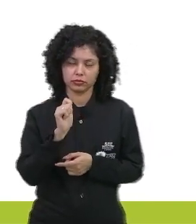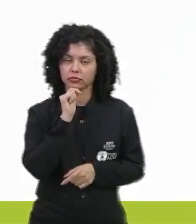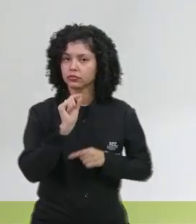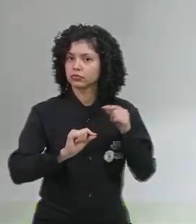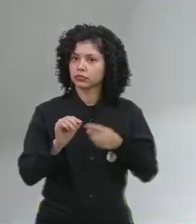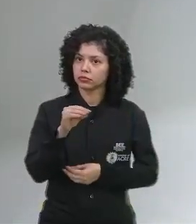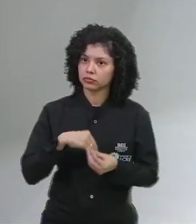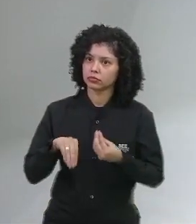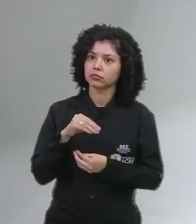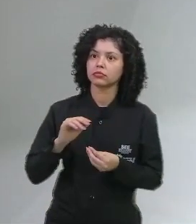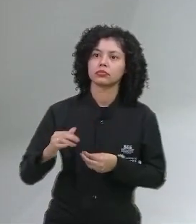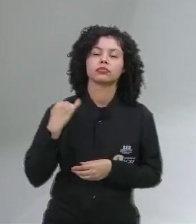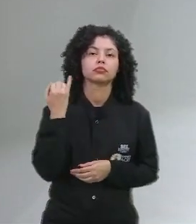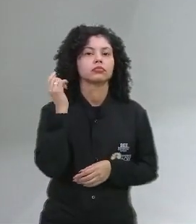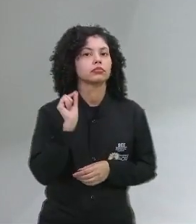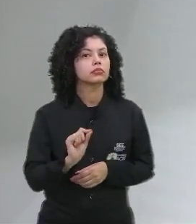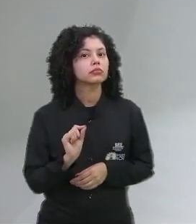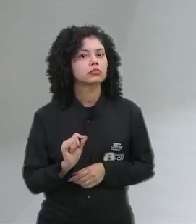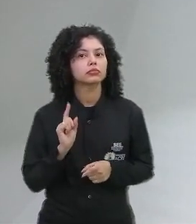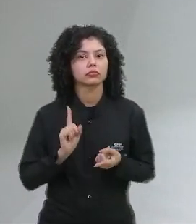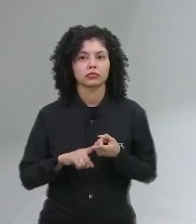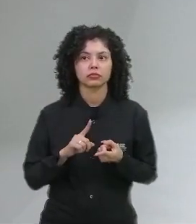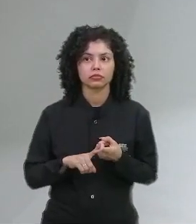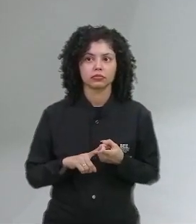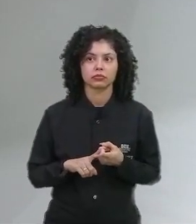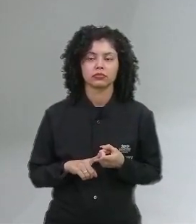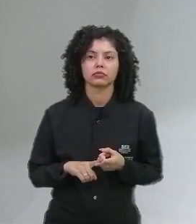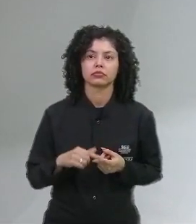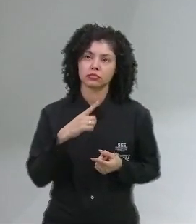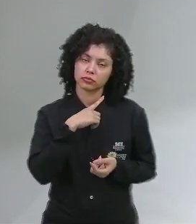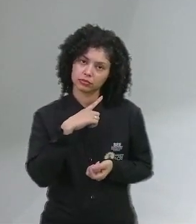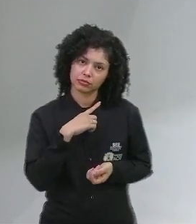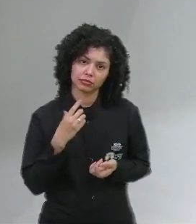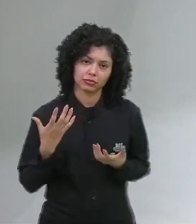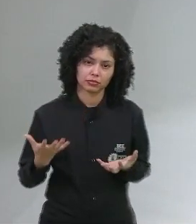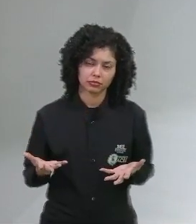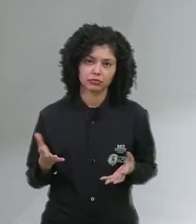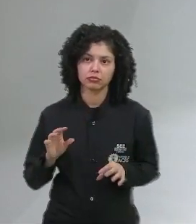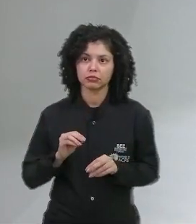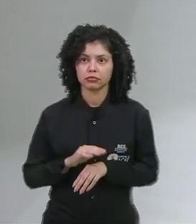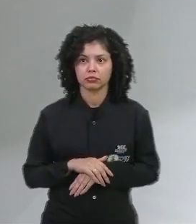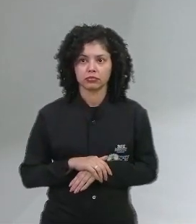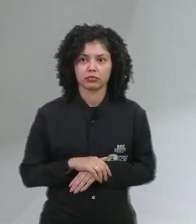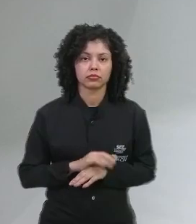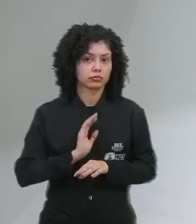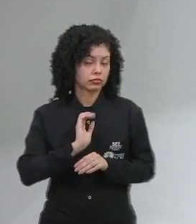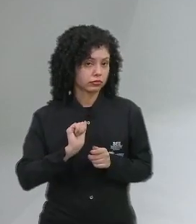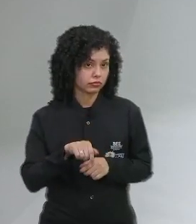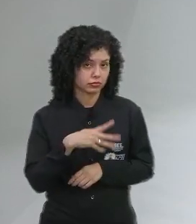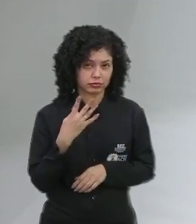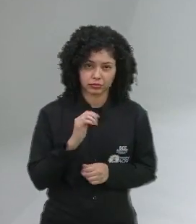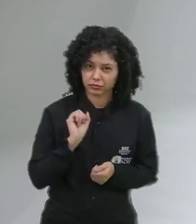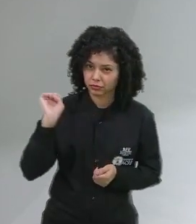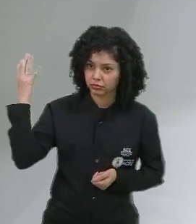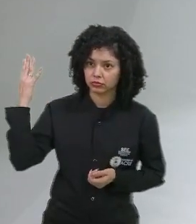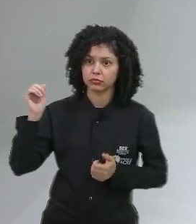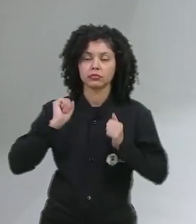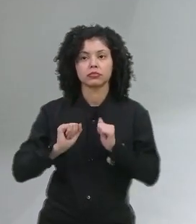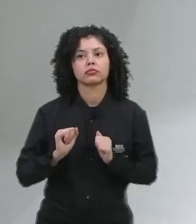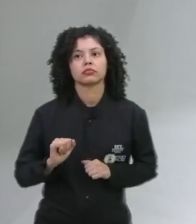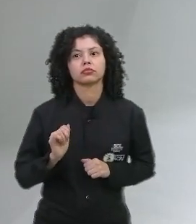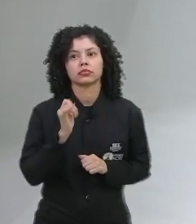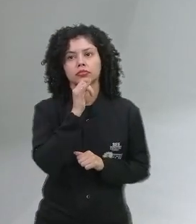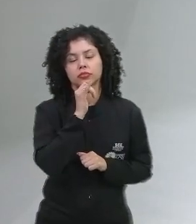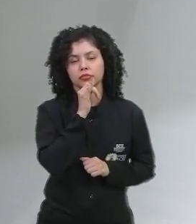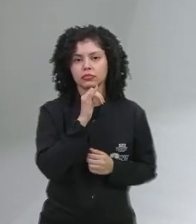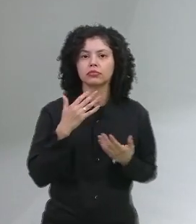ela é tão importante porque ela não é uma reação que requer tanta dificuldade para acontecer. Ela pode acontecer, por exemplo,